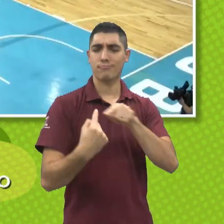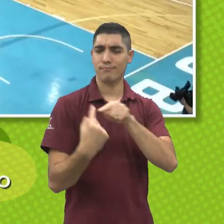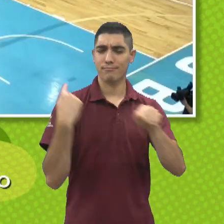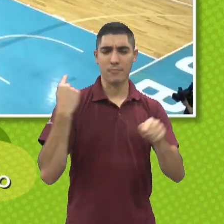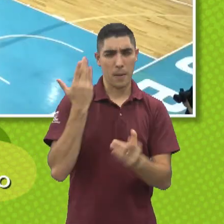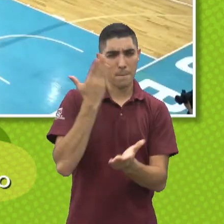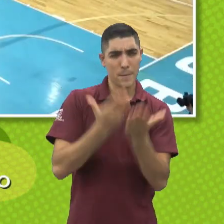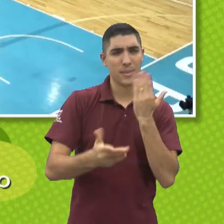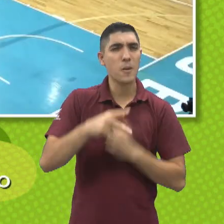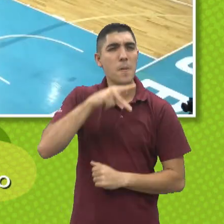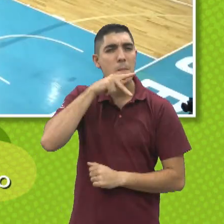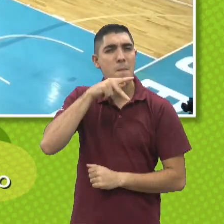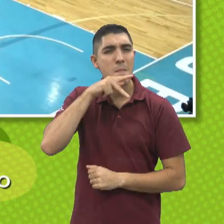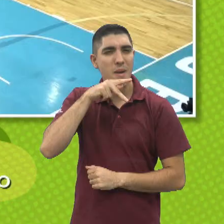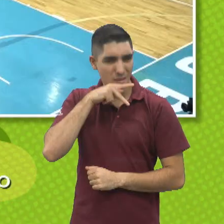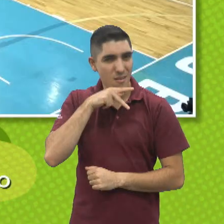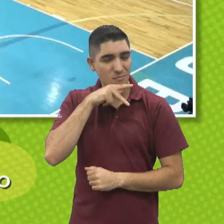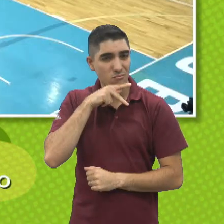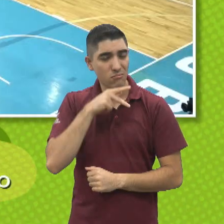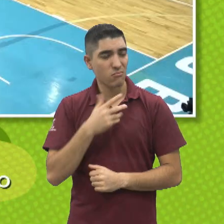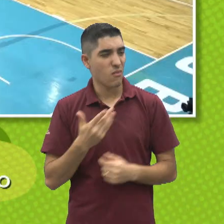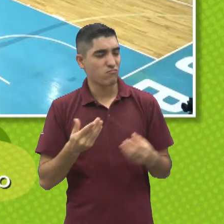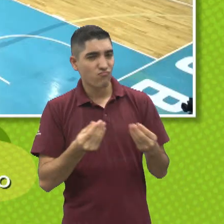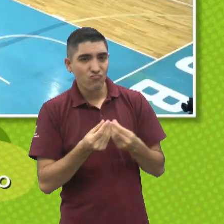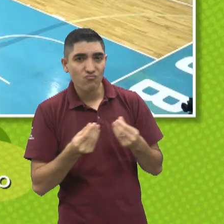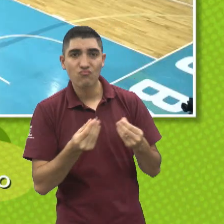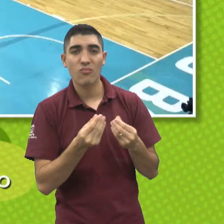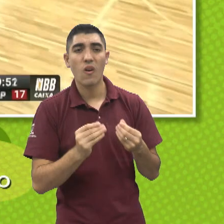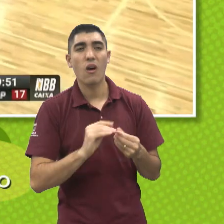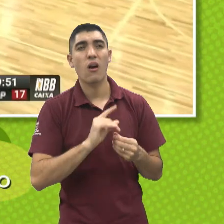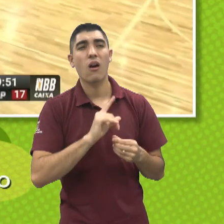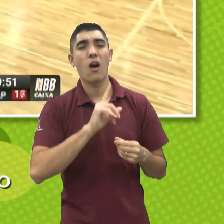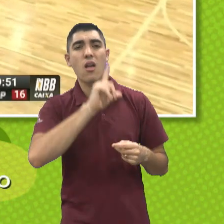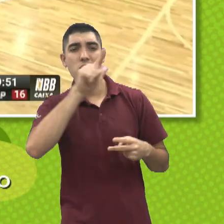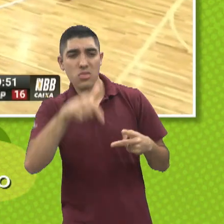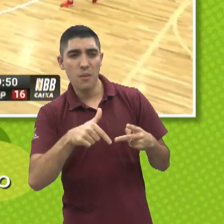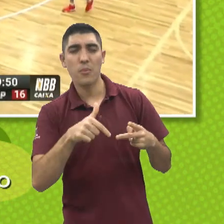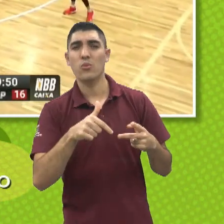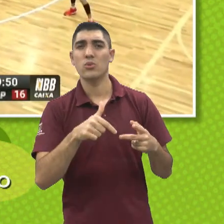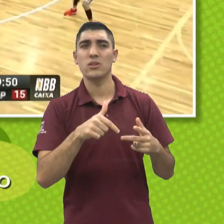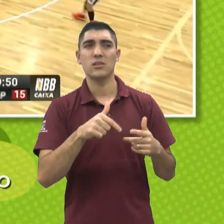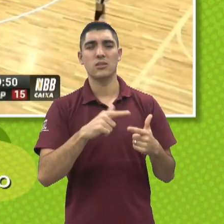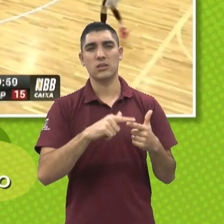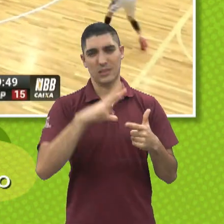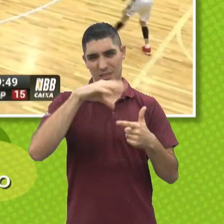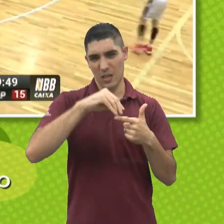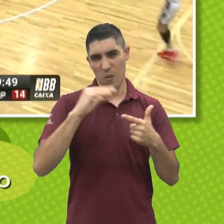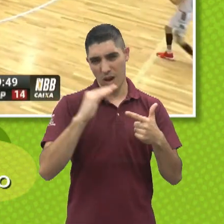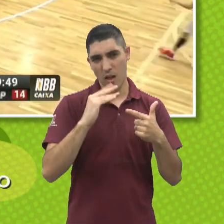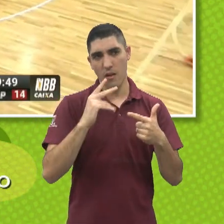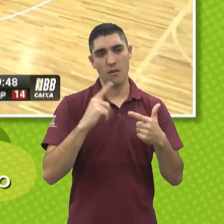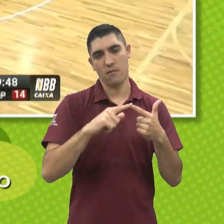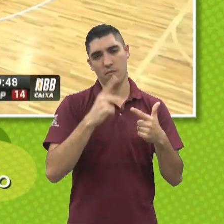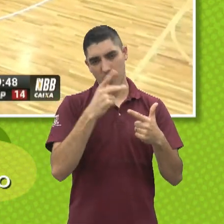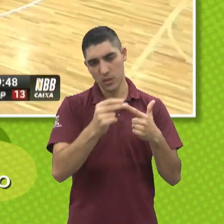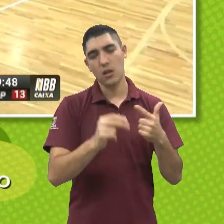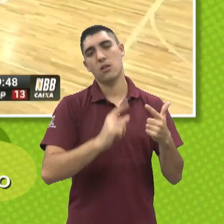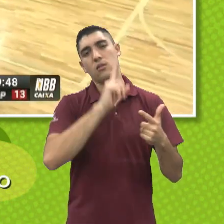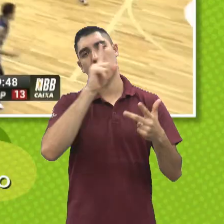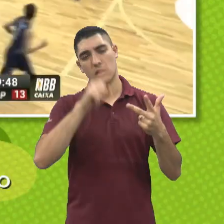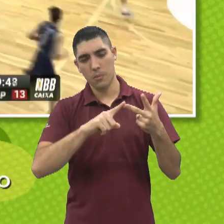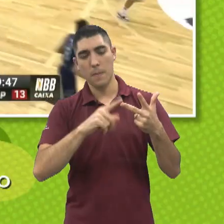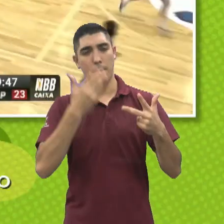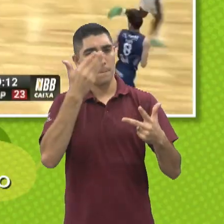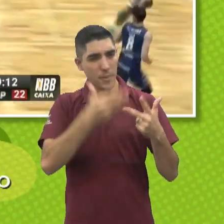perdeu para a Unifacisa, ganhou em casa, depois perdeu agora dois jogos seguidos, sendo um em casa para o